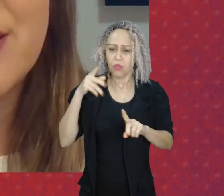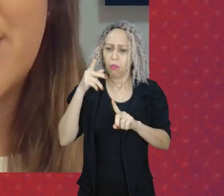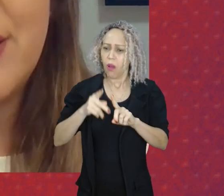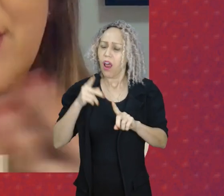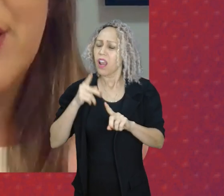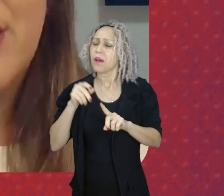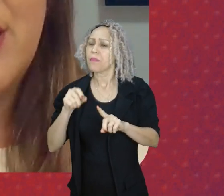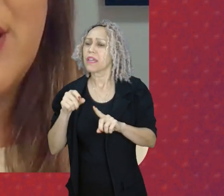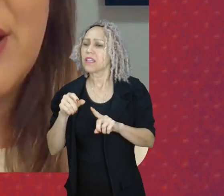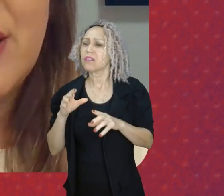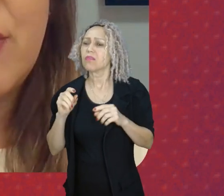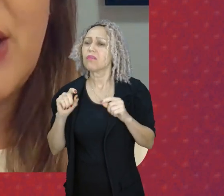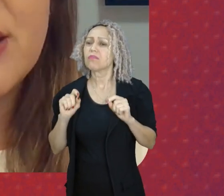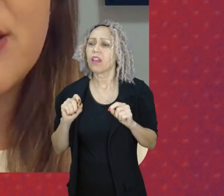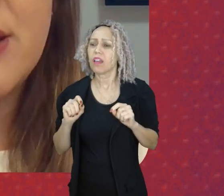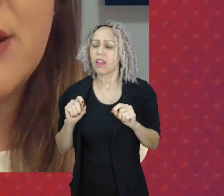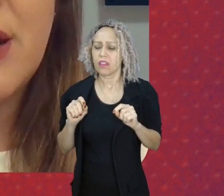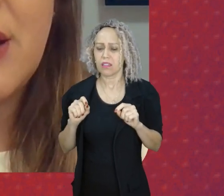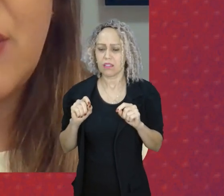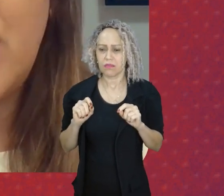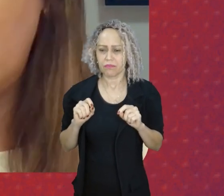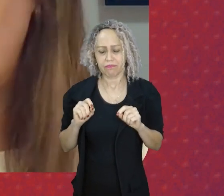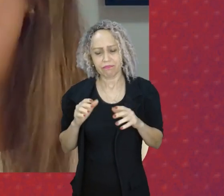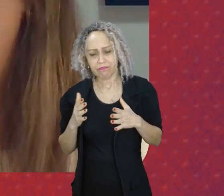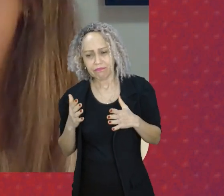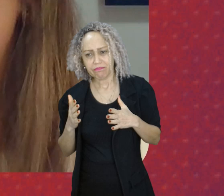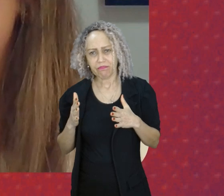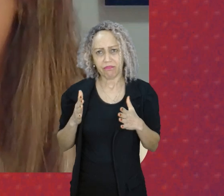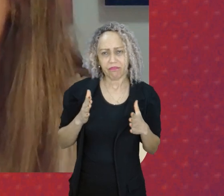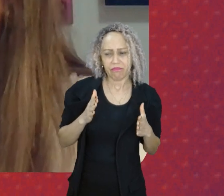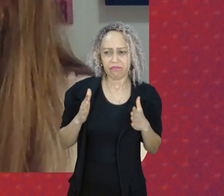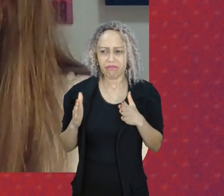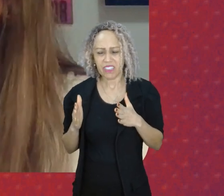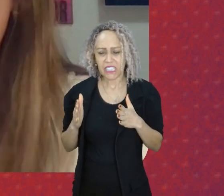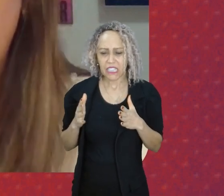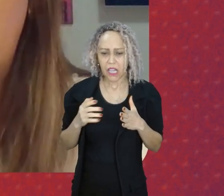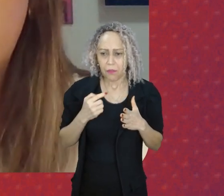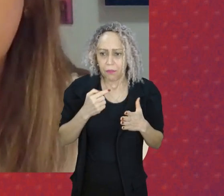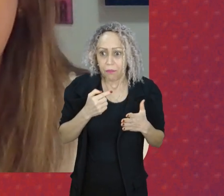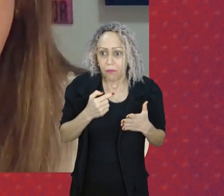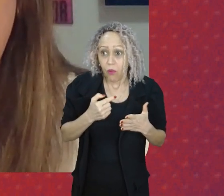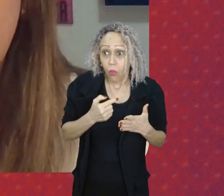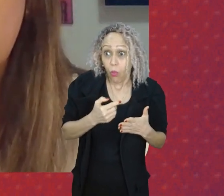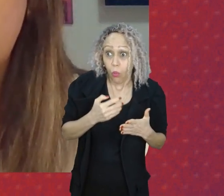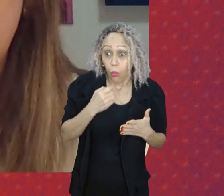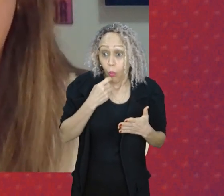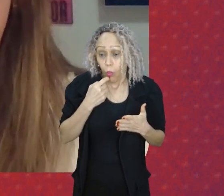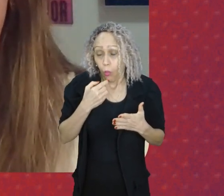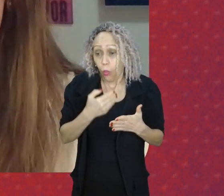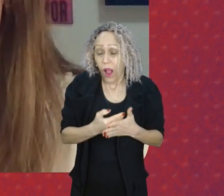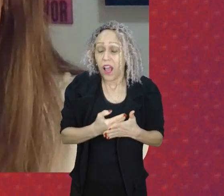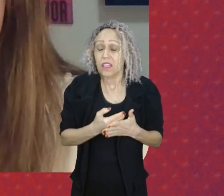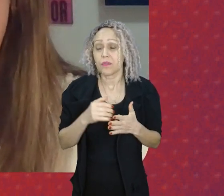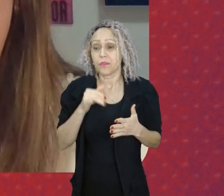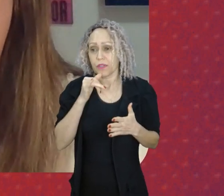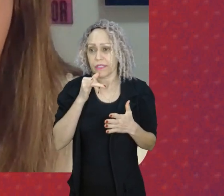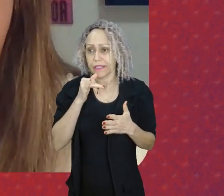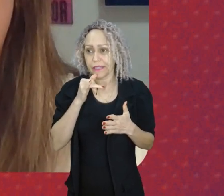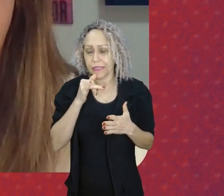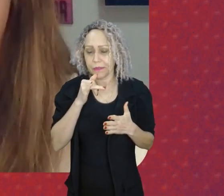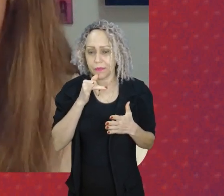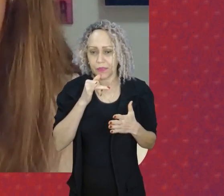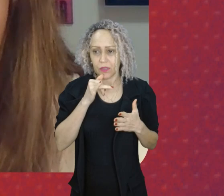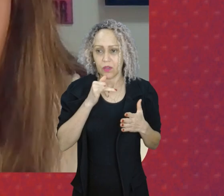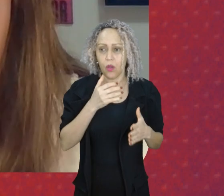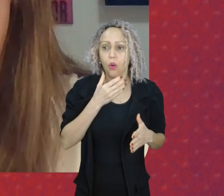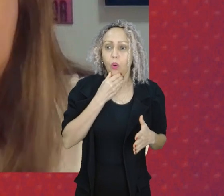grande massa, né, quase, agora a gente está quase chegando a diminuir a participação masculina